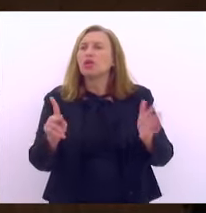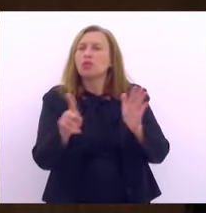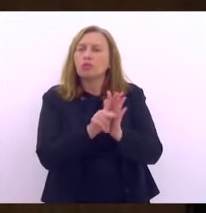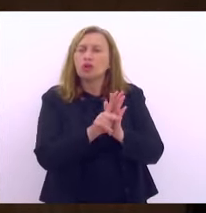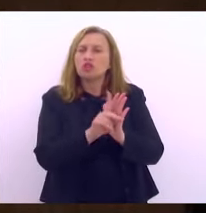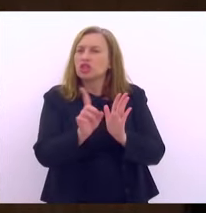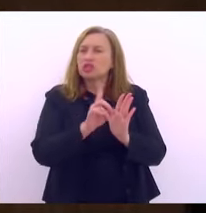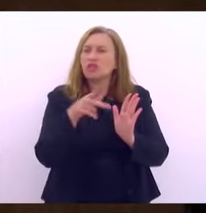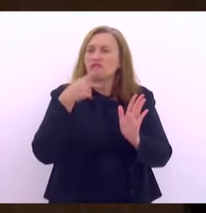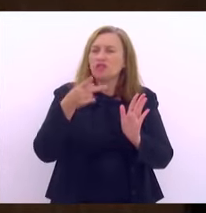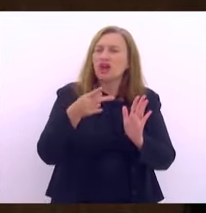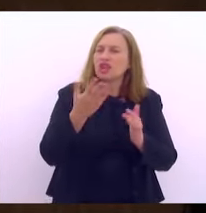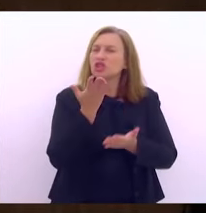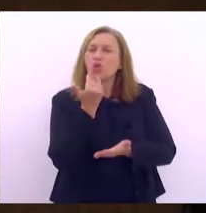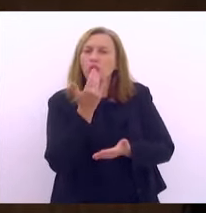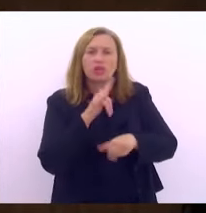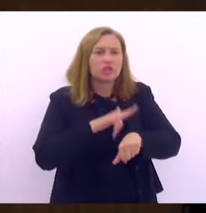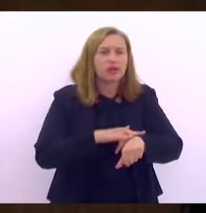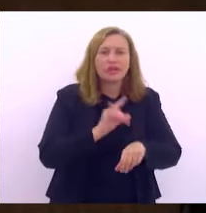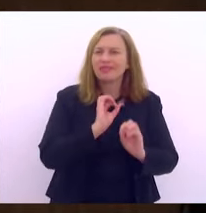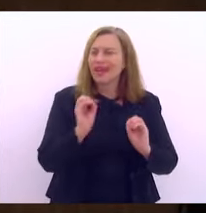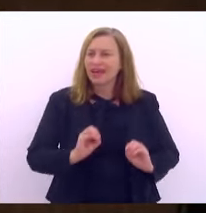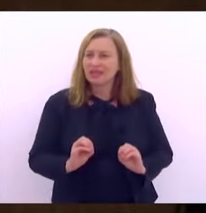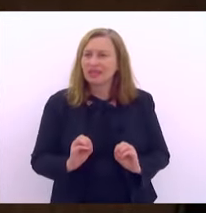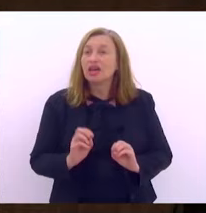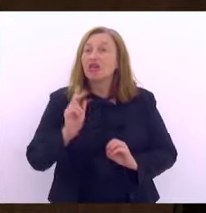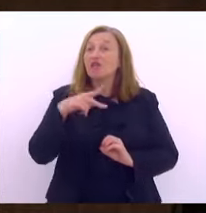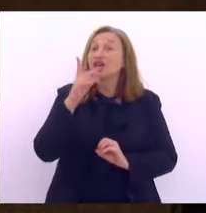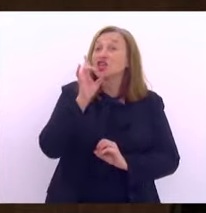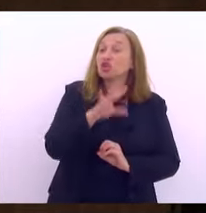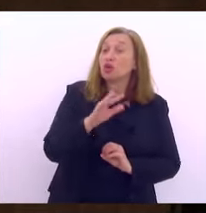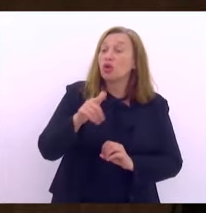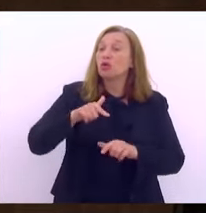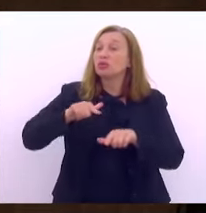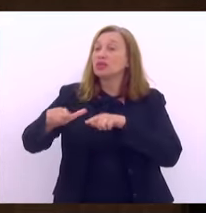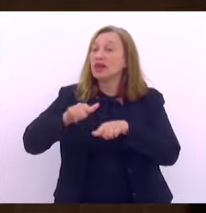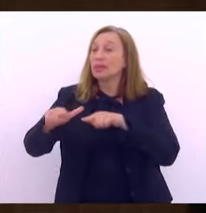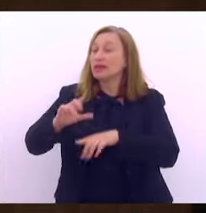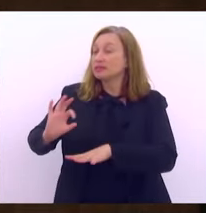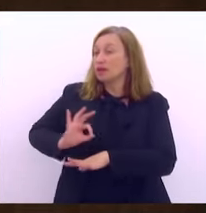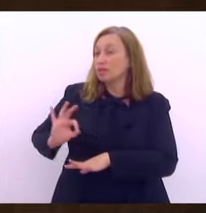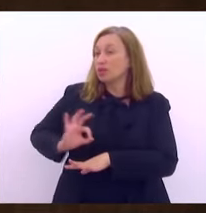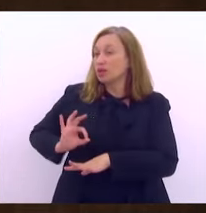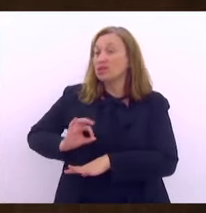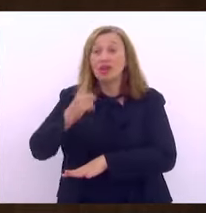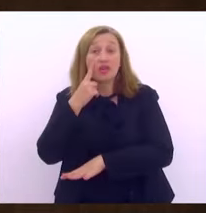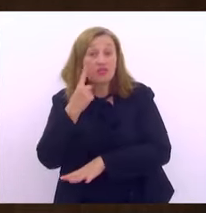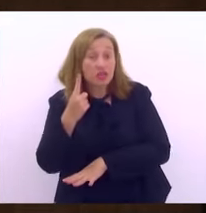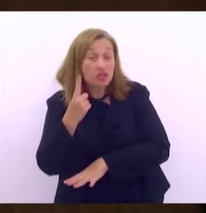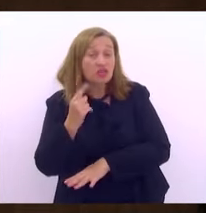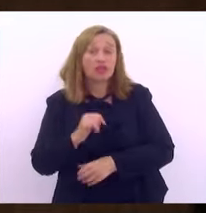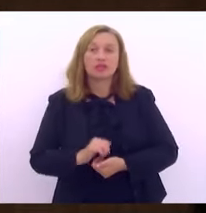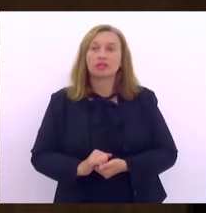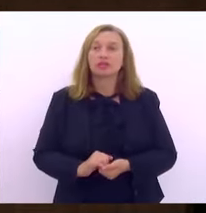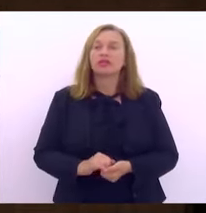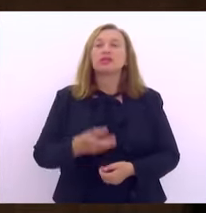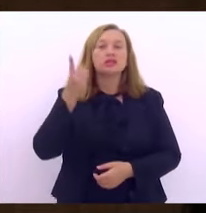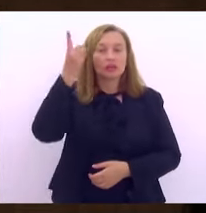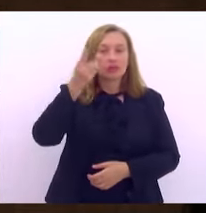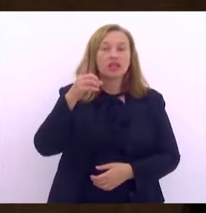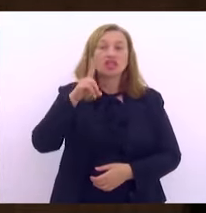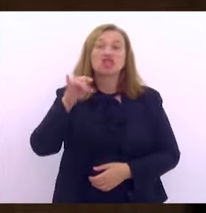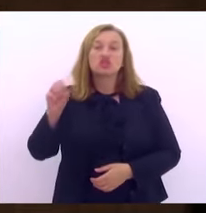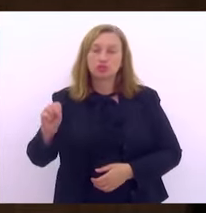fala de lanche, nem de ir para o banheiro, nem de refeição. Fala em operação. E veja aqui, deputado